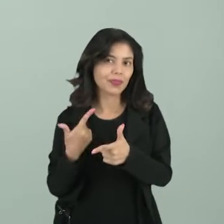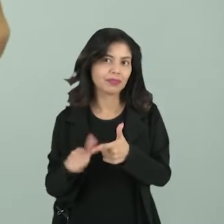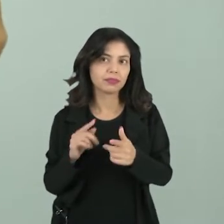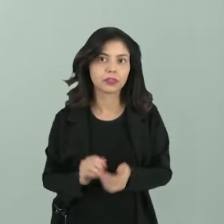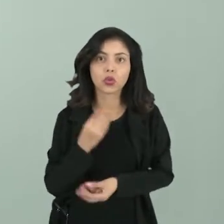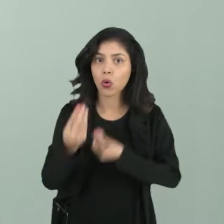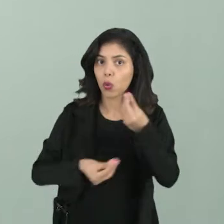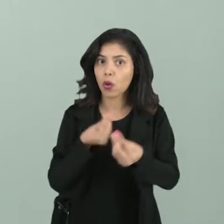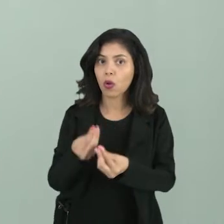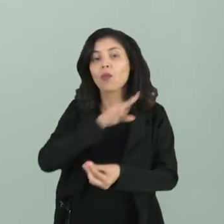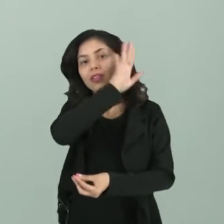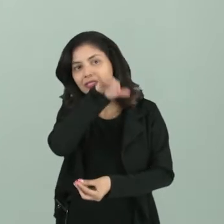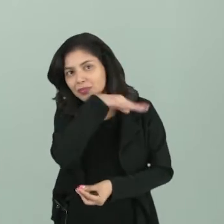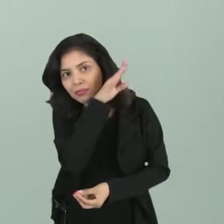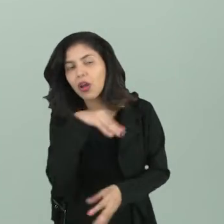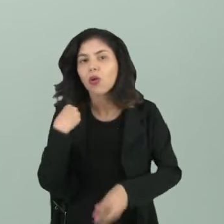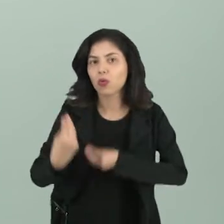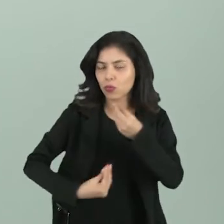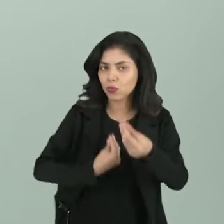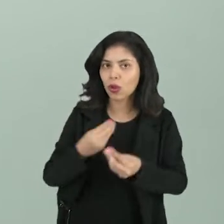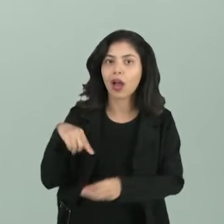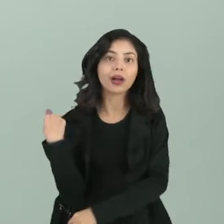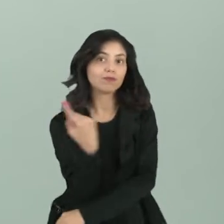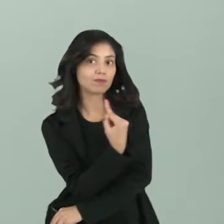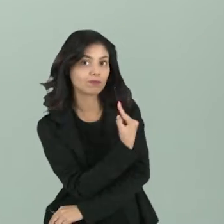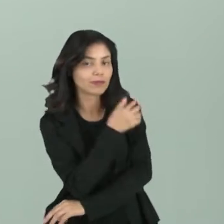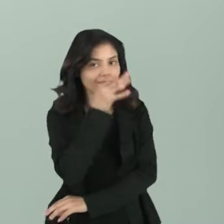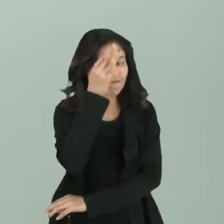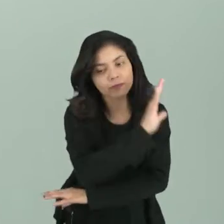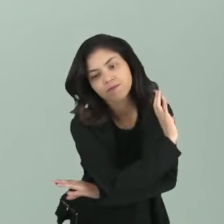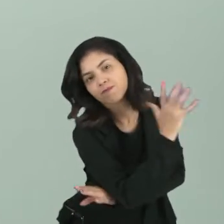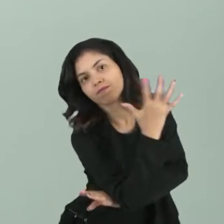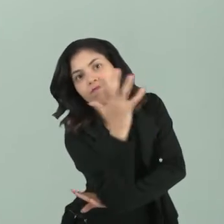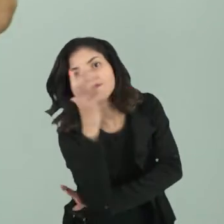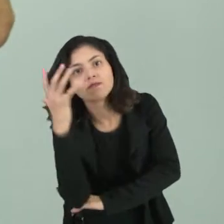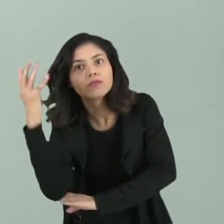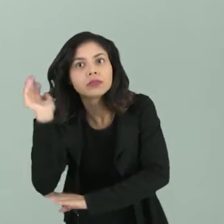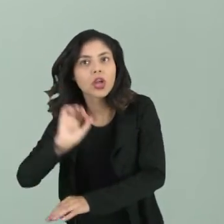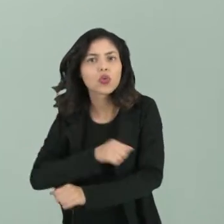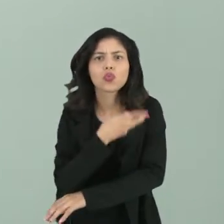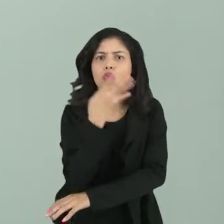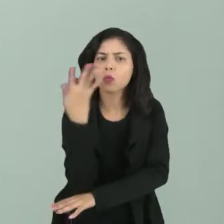é impactado. Esse desenvolvimento econômico, ele